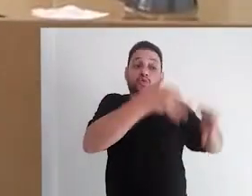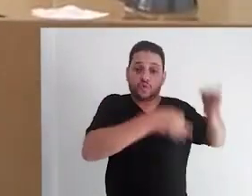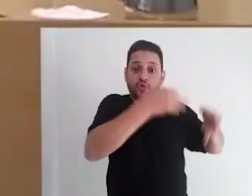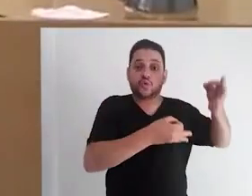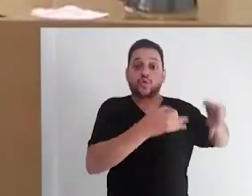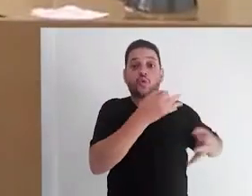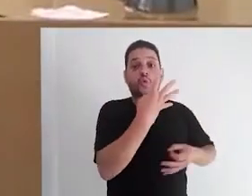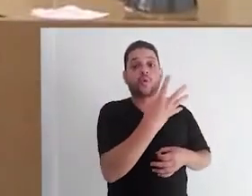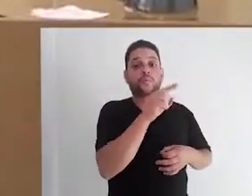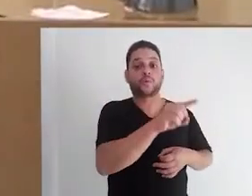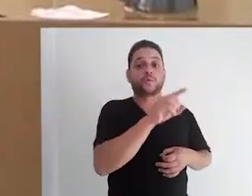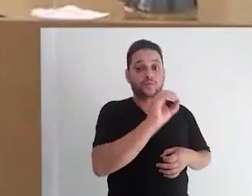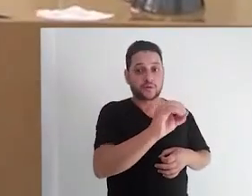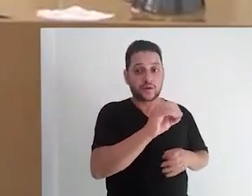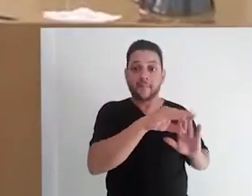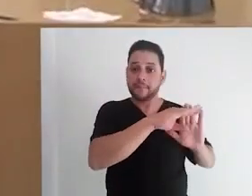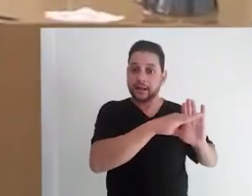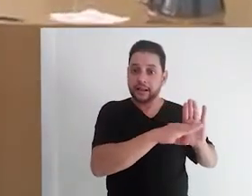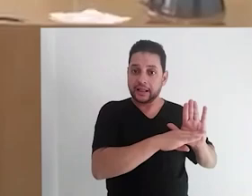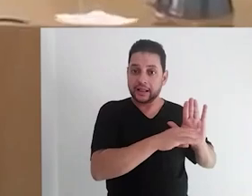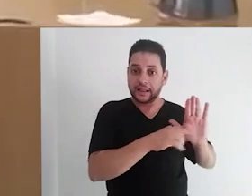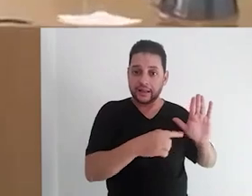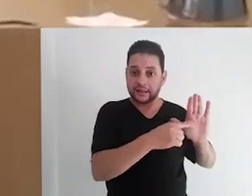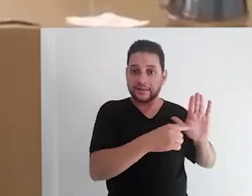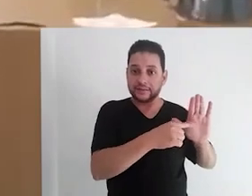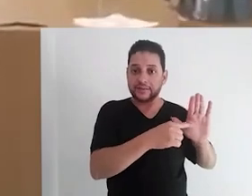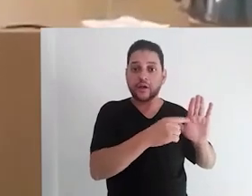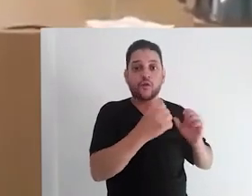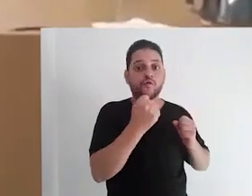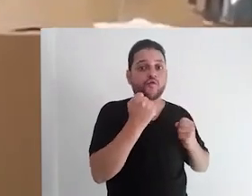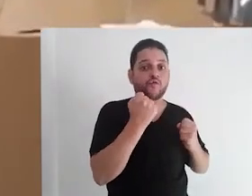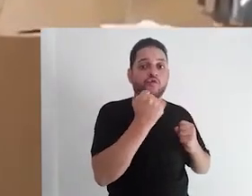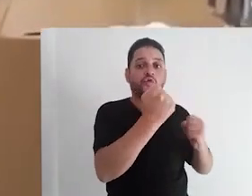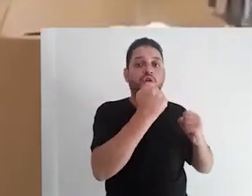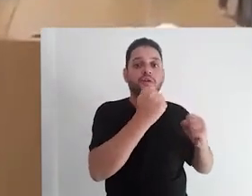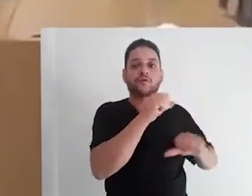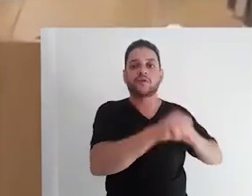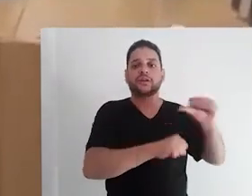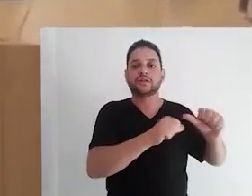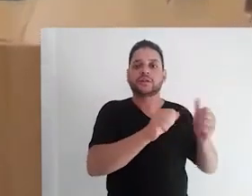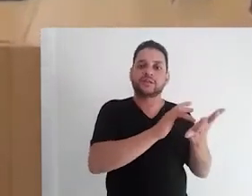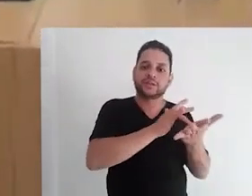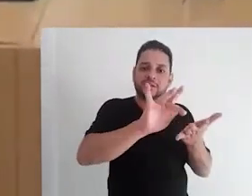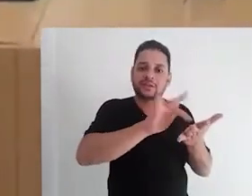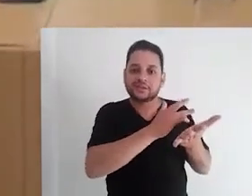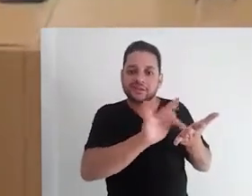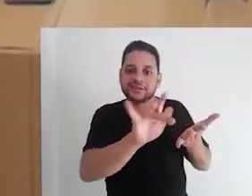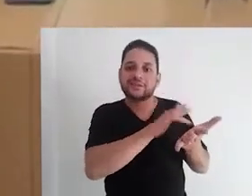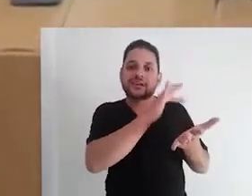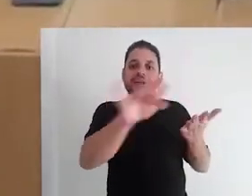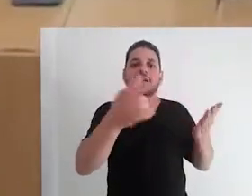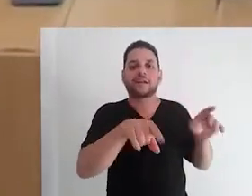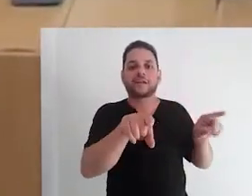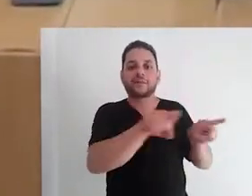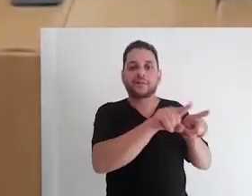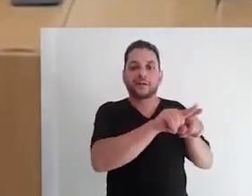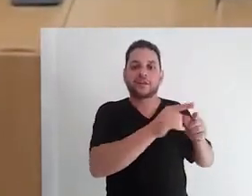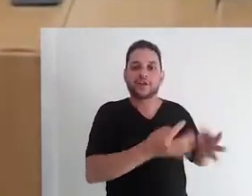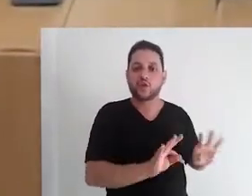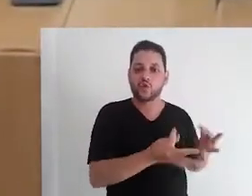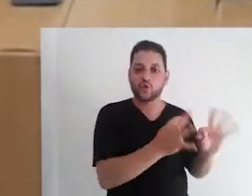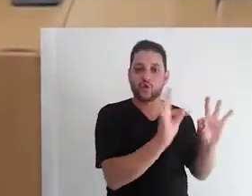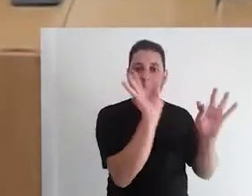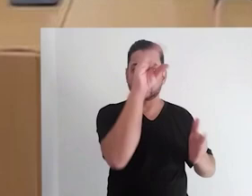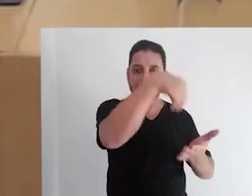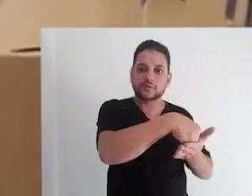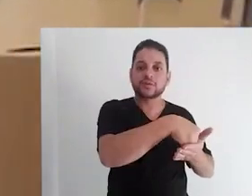ainda hoje e está bem mais fortalecido, de transformação digital e de consolidação da tecnologia no Poder Judiciário, né?